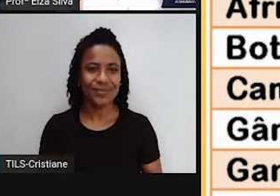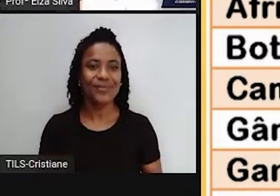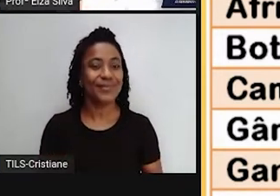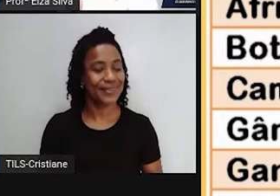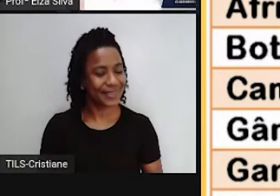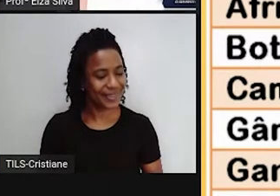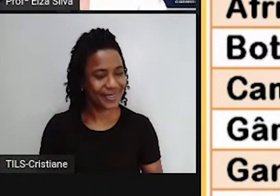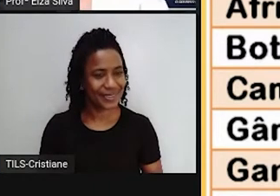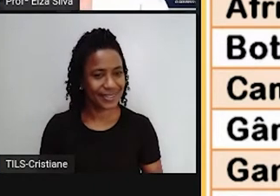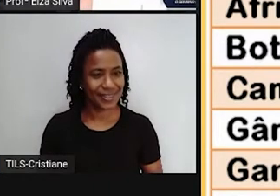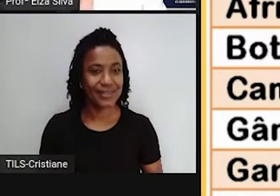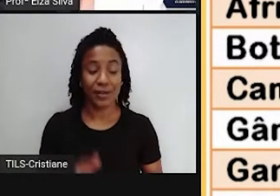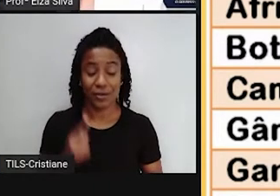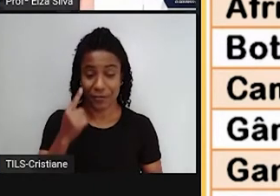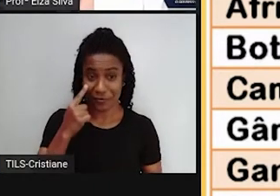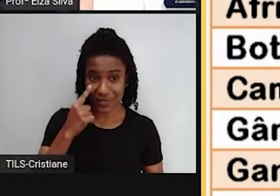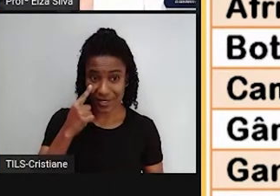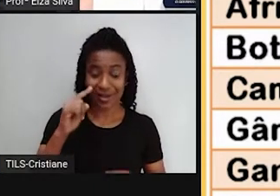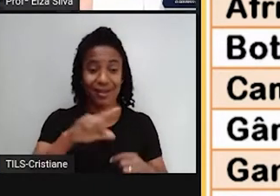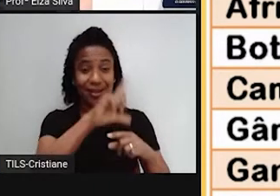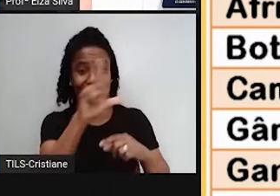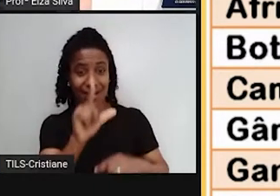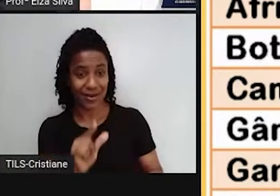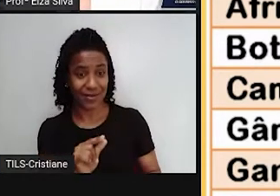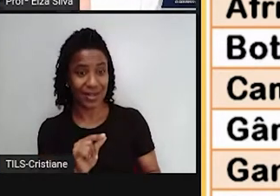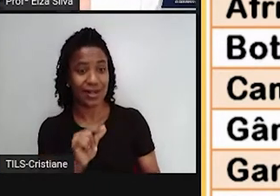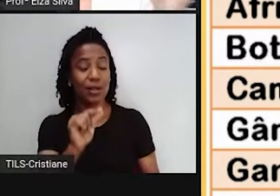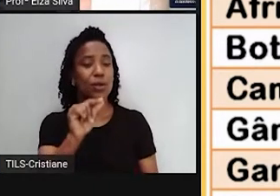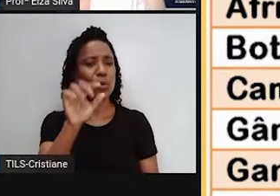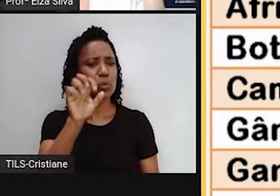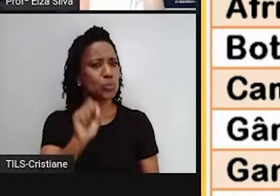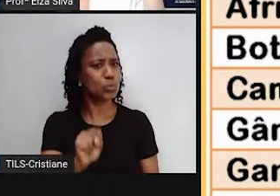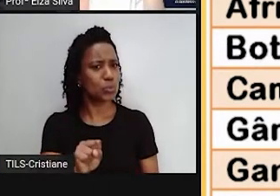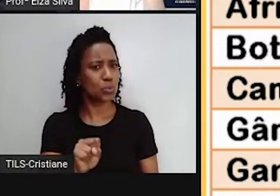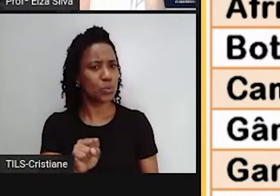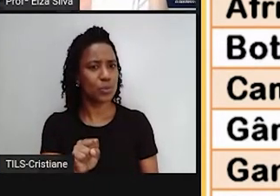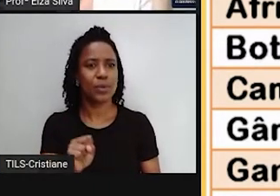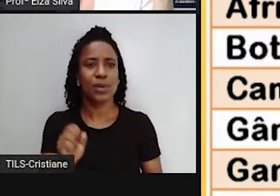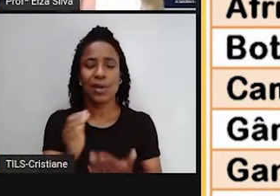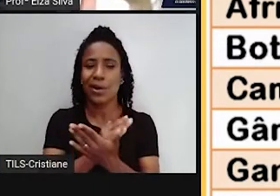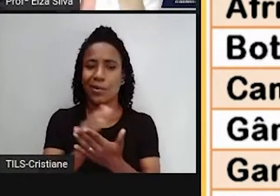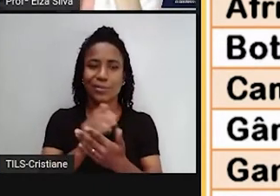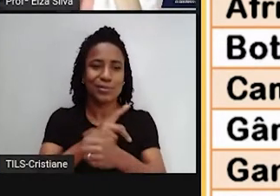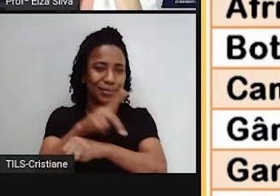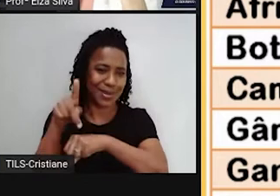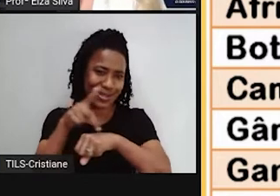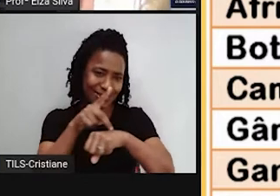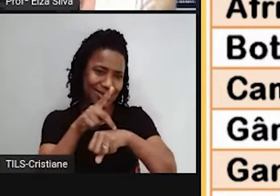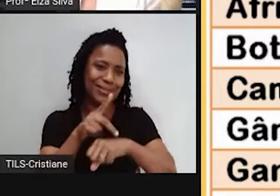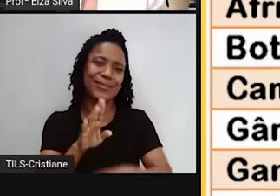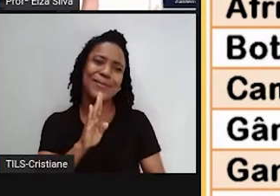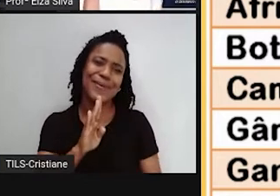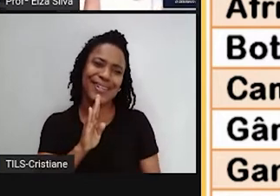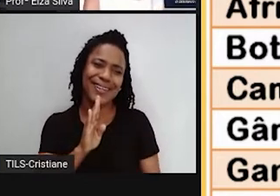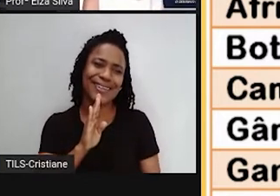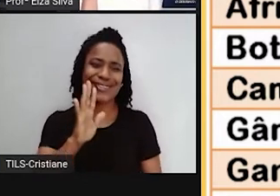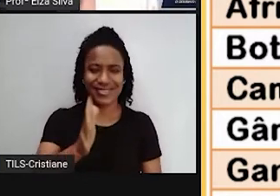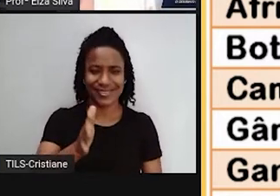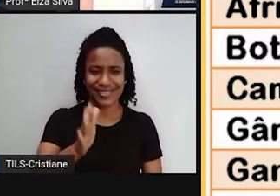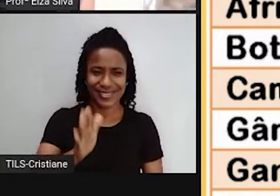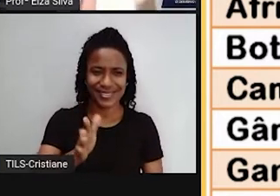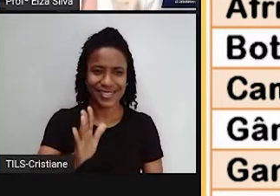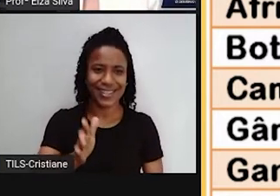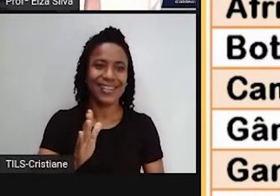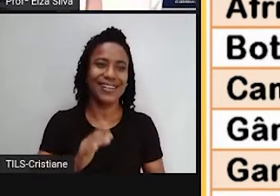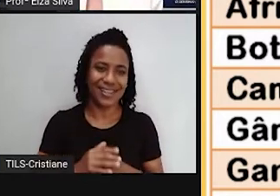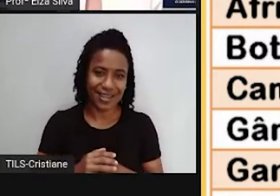aqui. África do Sul. Se vocês observarem, existem alguns países aqui que nós já conhecemos, né? Nós ouvimos falar